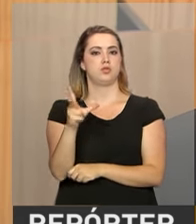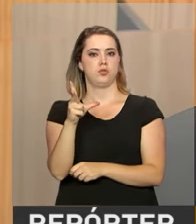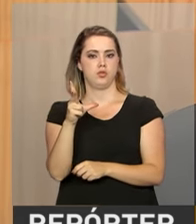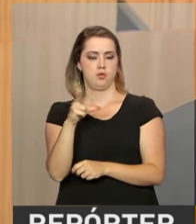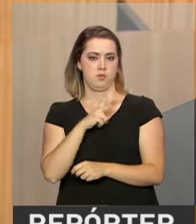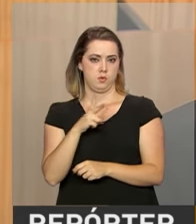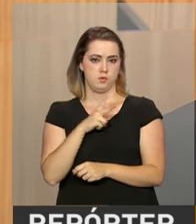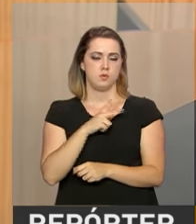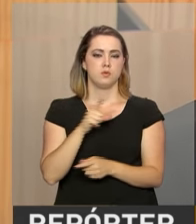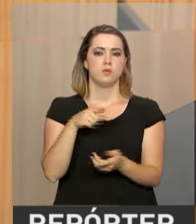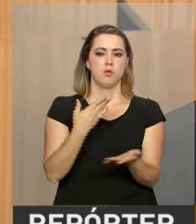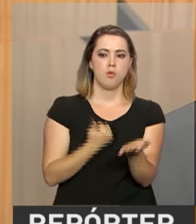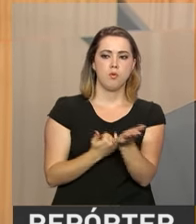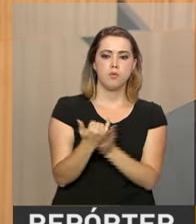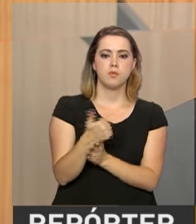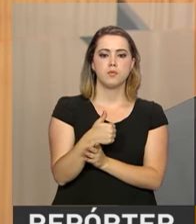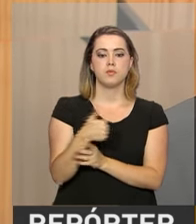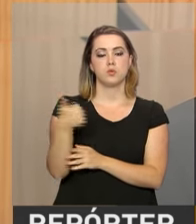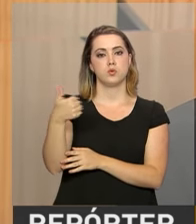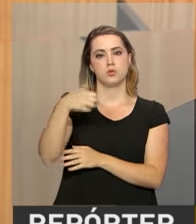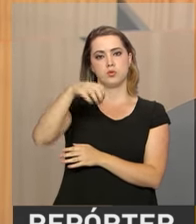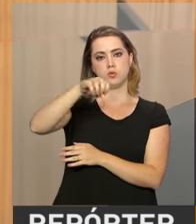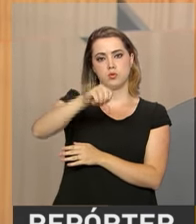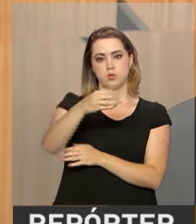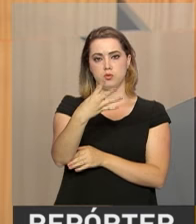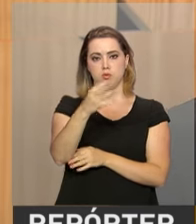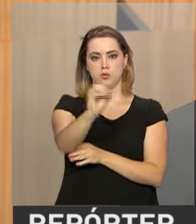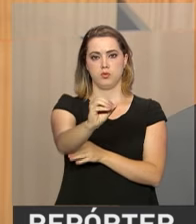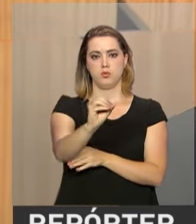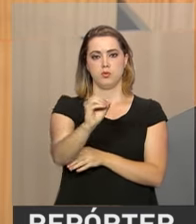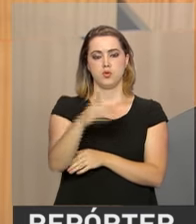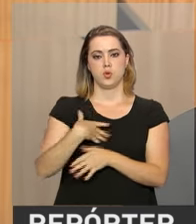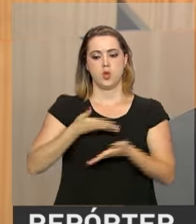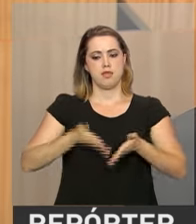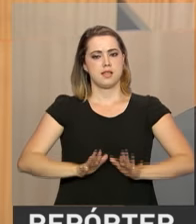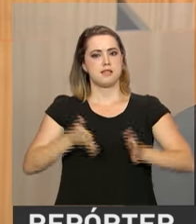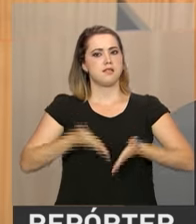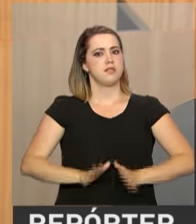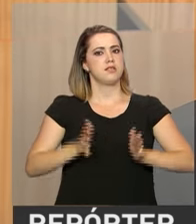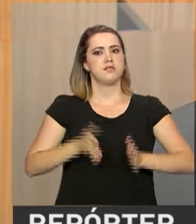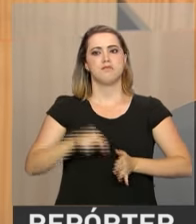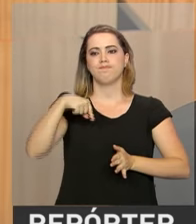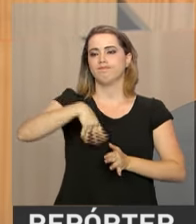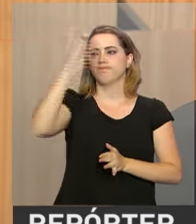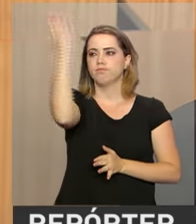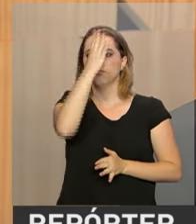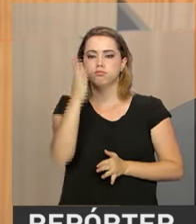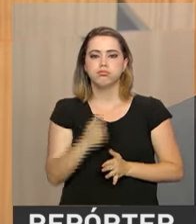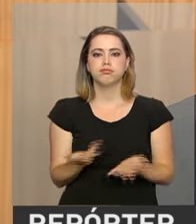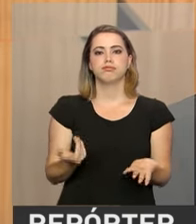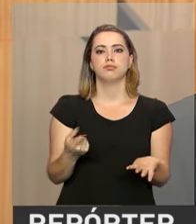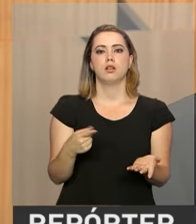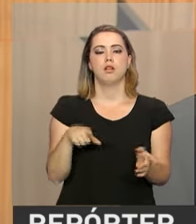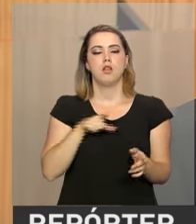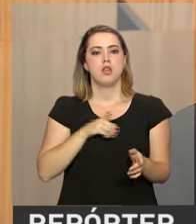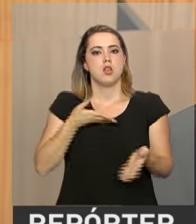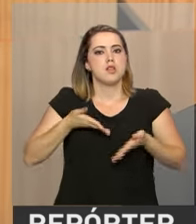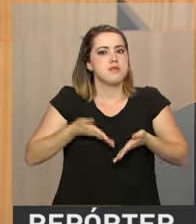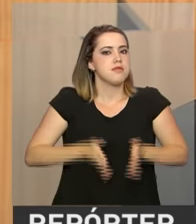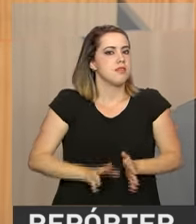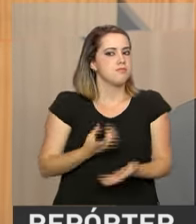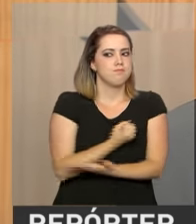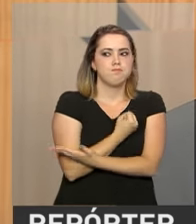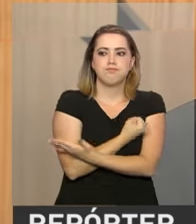40 eh a taxa de natalidade do Brasil era muito alta e então nascia muitas